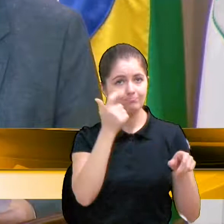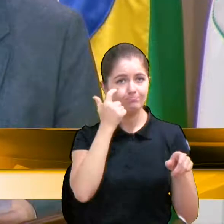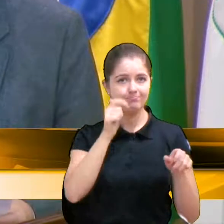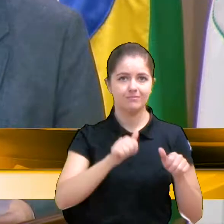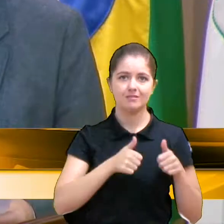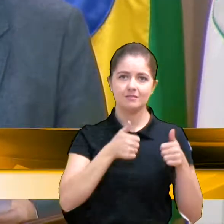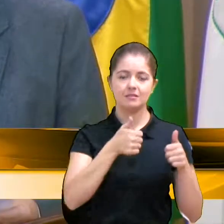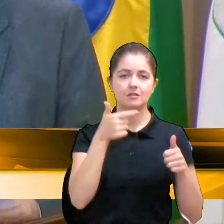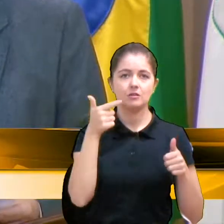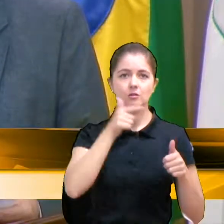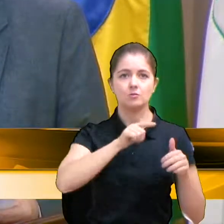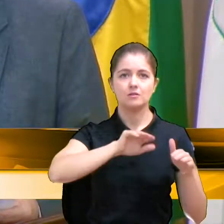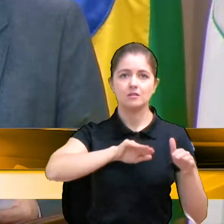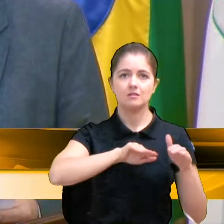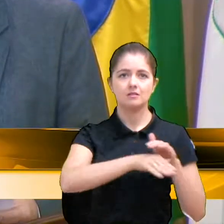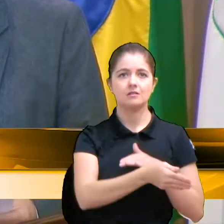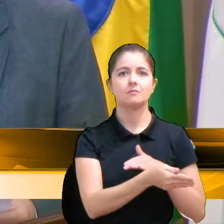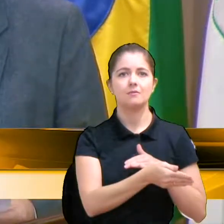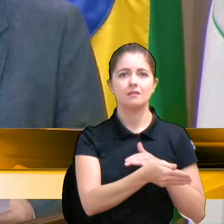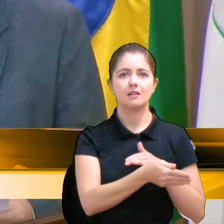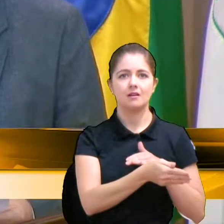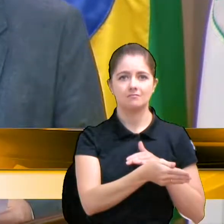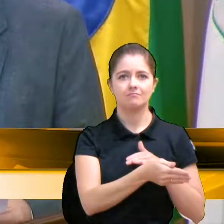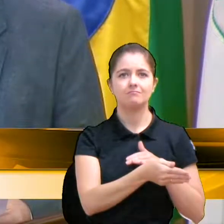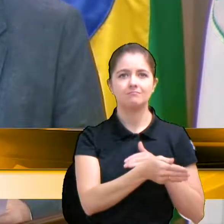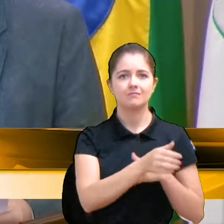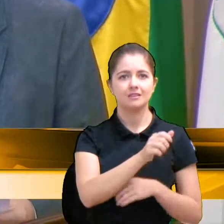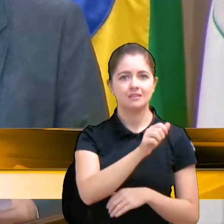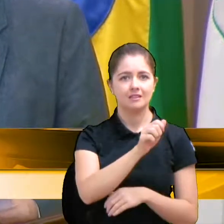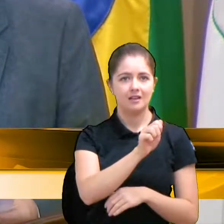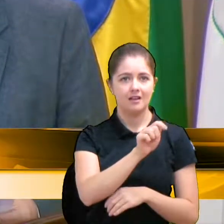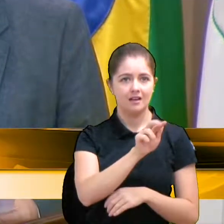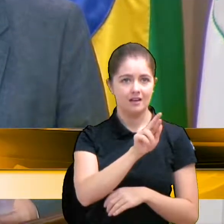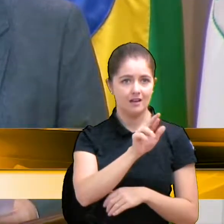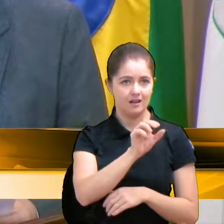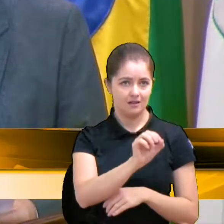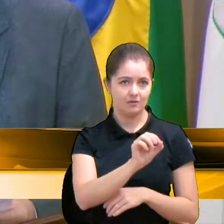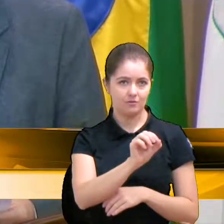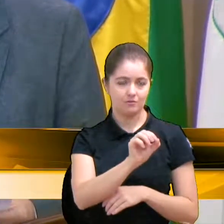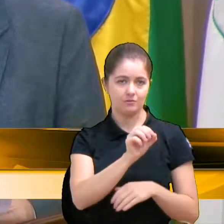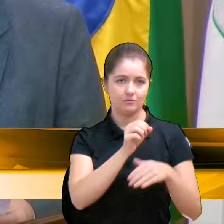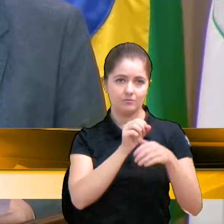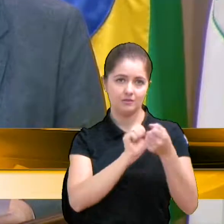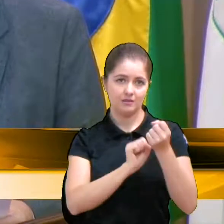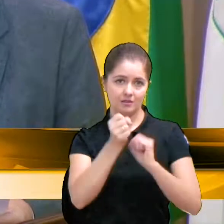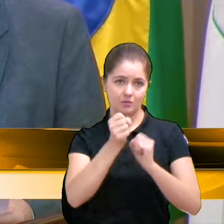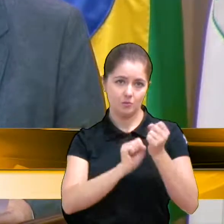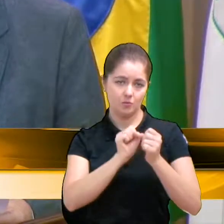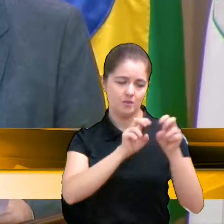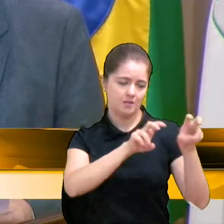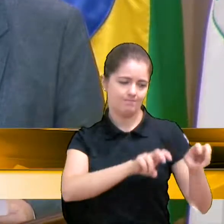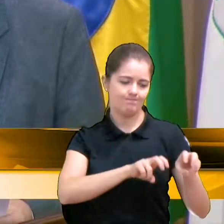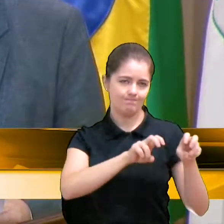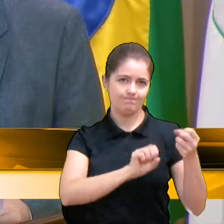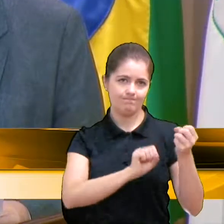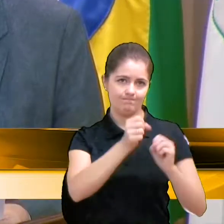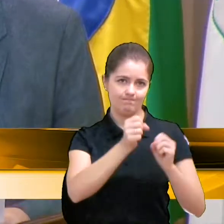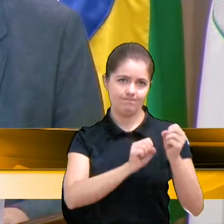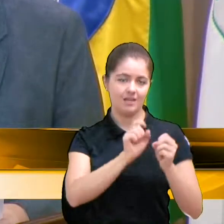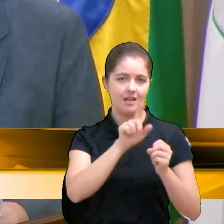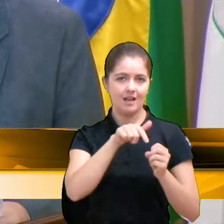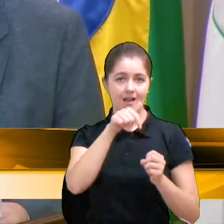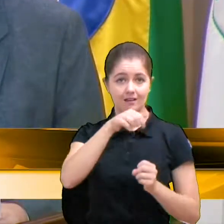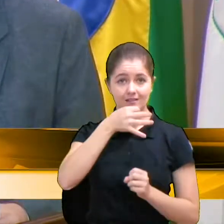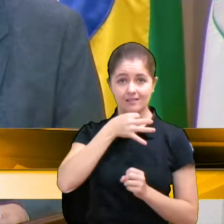né, às agroindústrias aí, né? Onde que a gente sabe que a agroindústria aqui, né, em Caxias, ela não